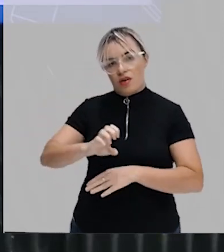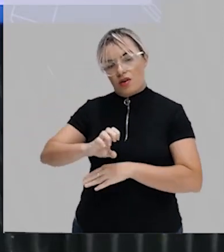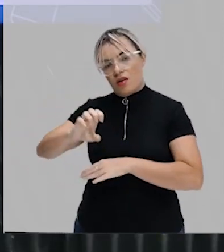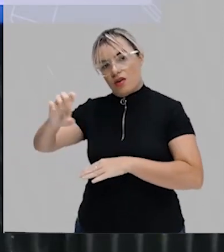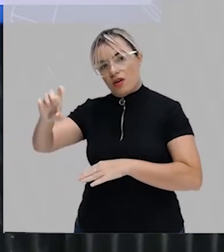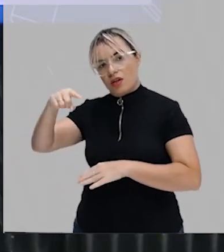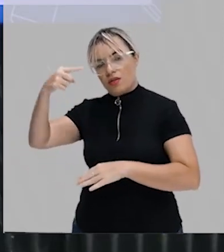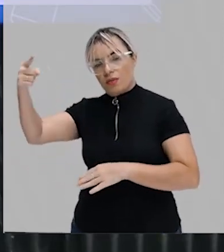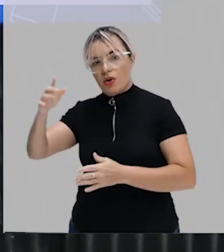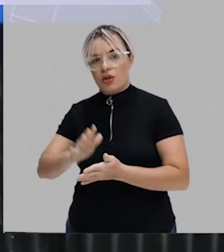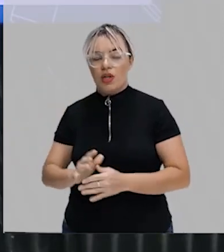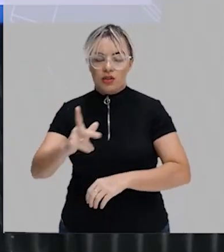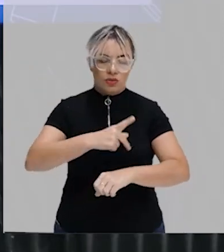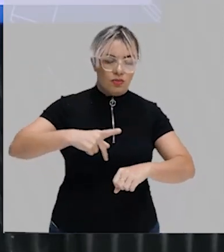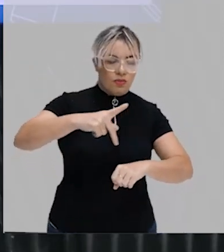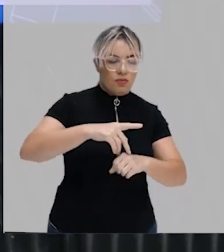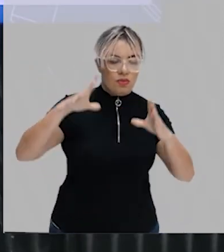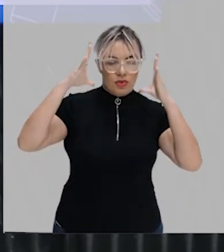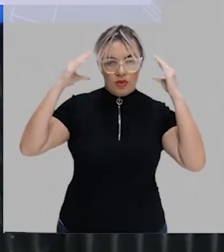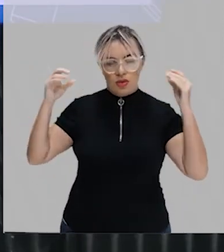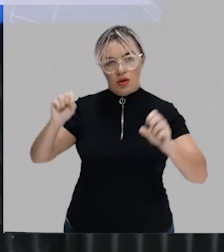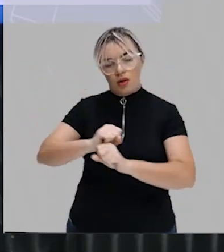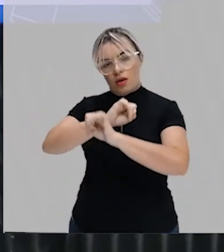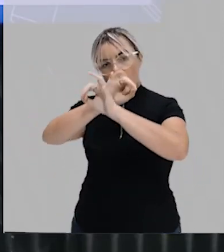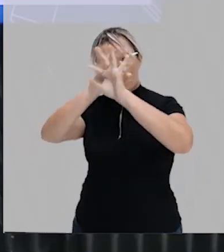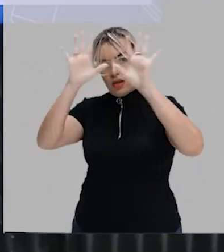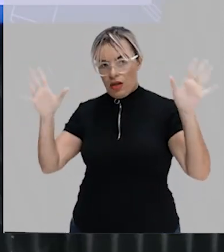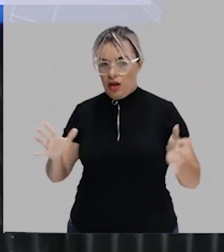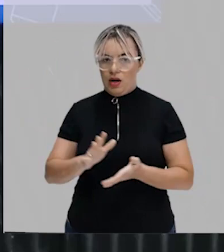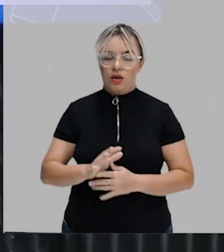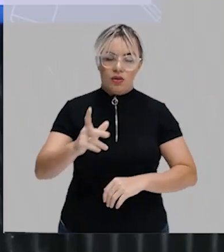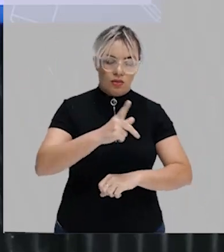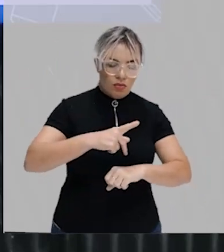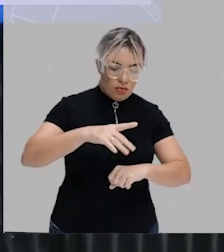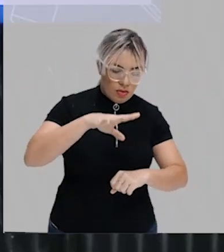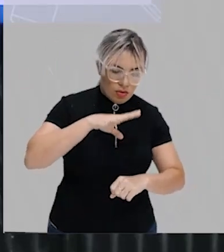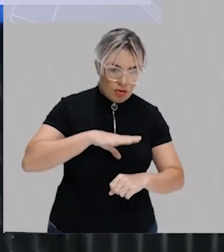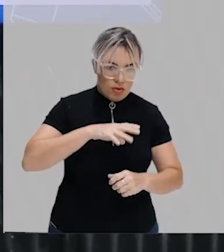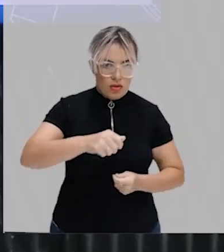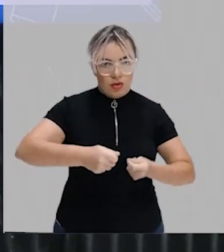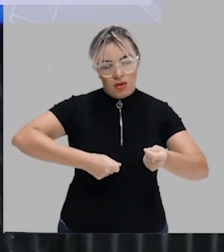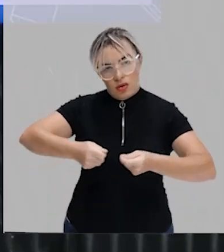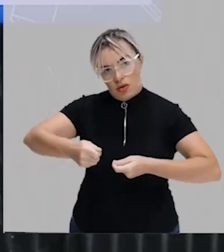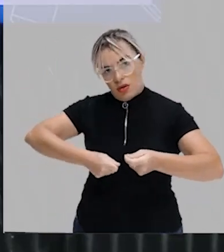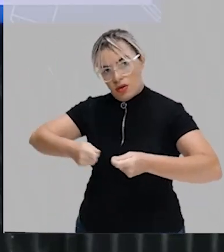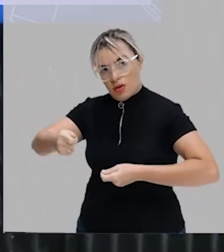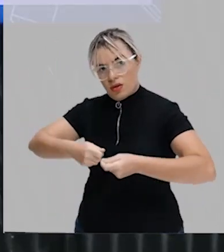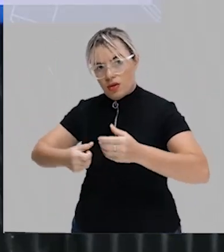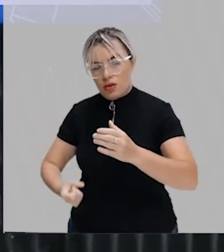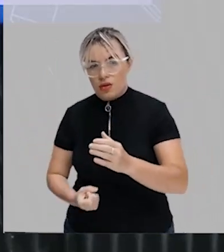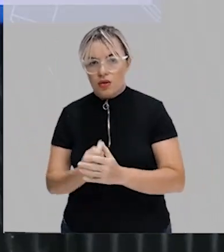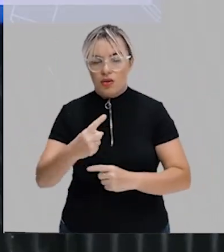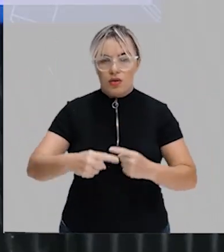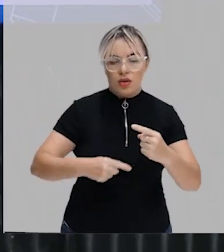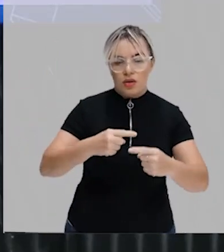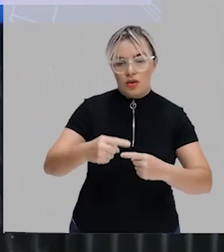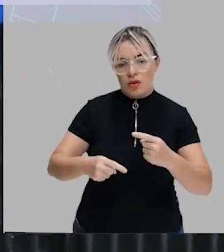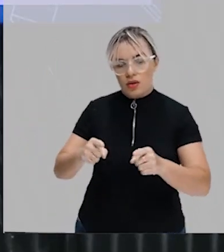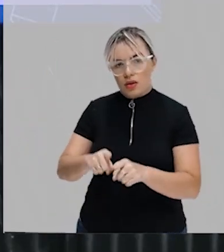holandeses. É evidente que Portugal teria o lucro com o controle da produção e o abastecimento do